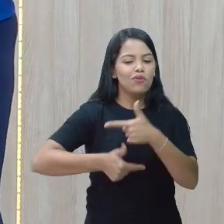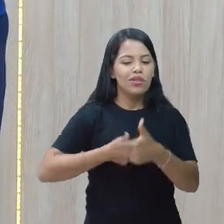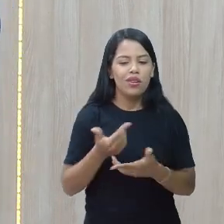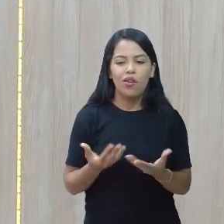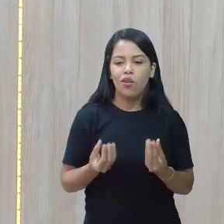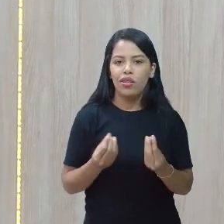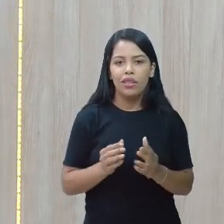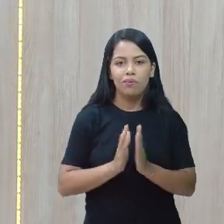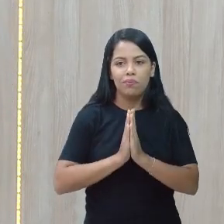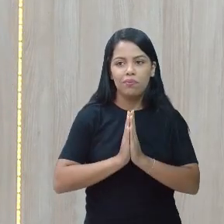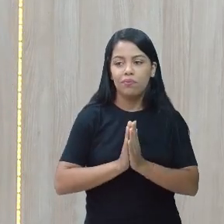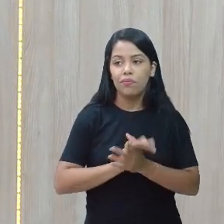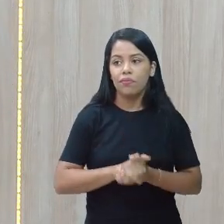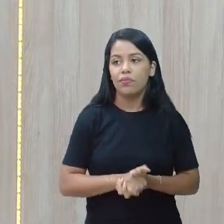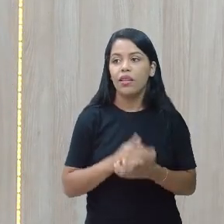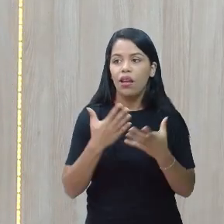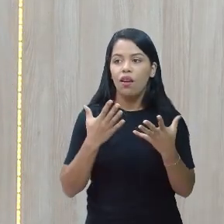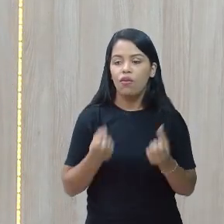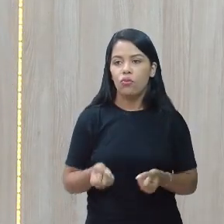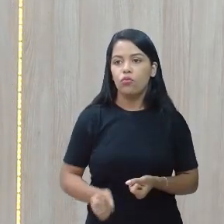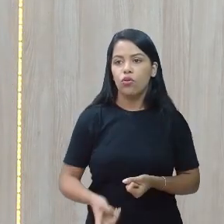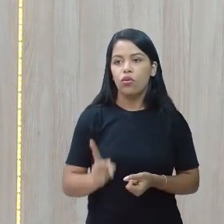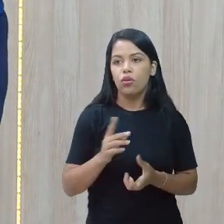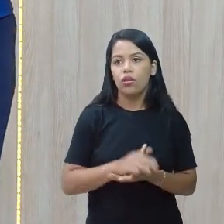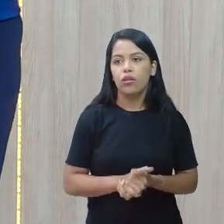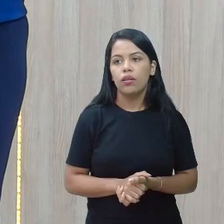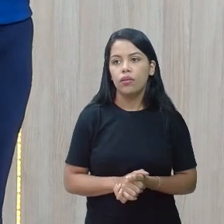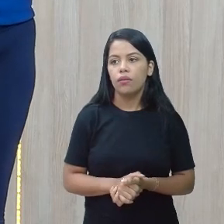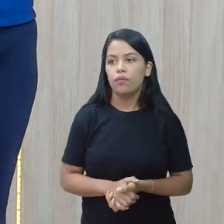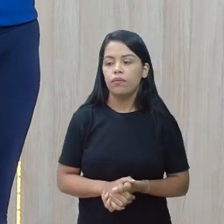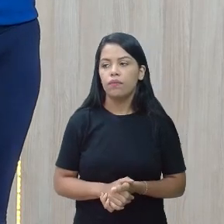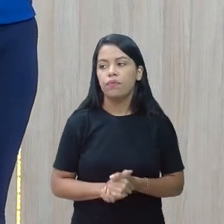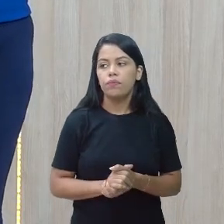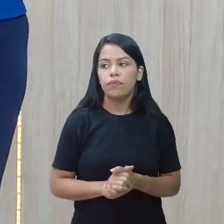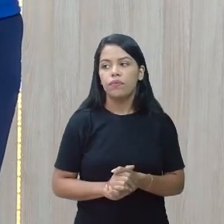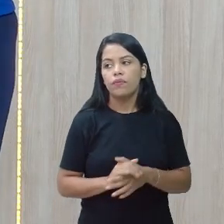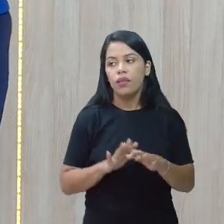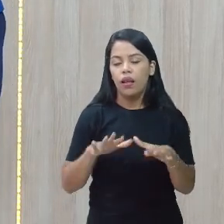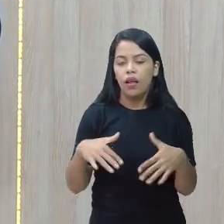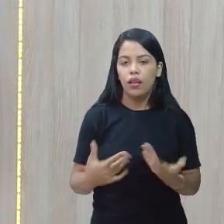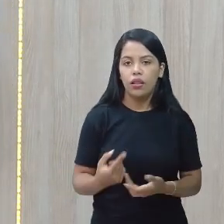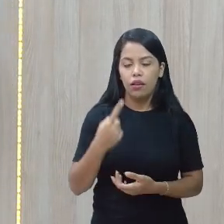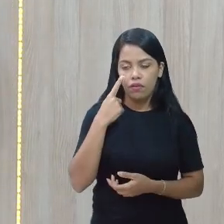Vamos lá. Vamos, gente, seguindo. Então, essa